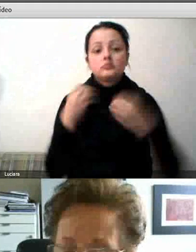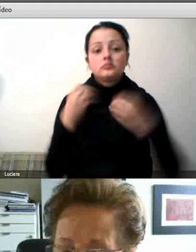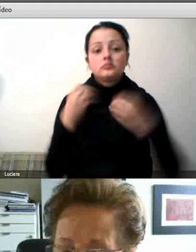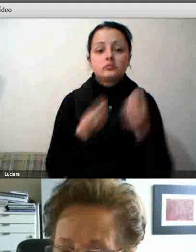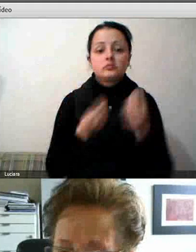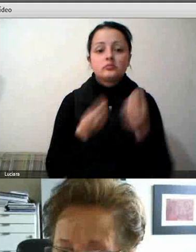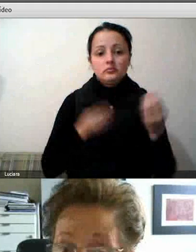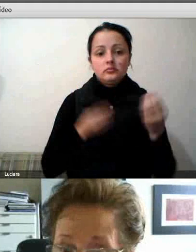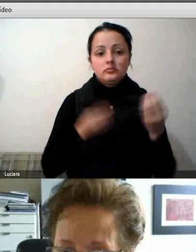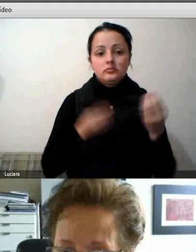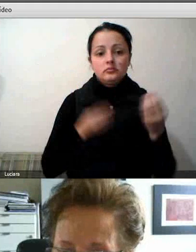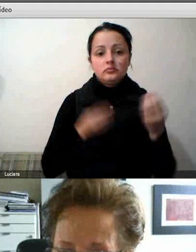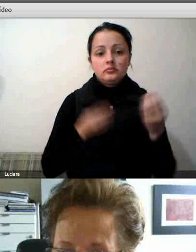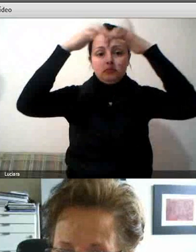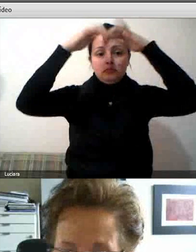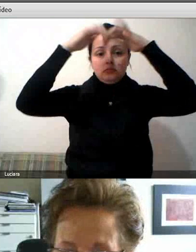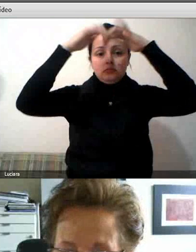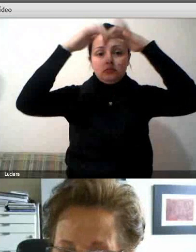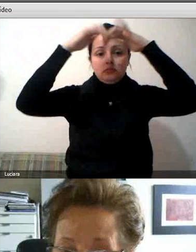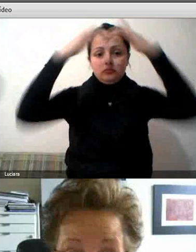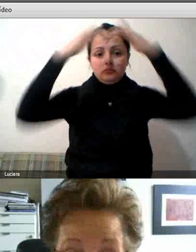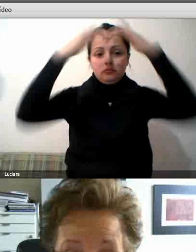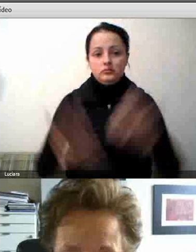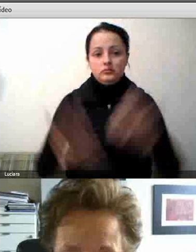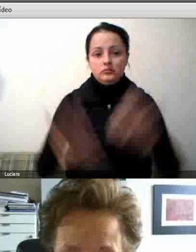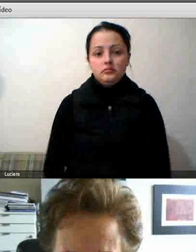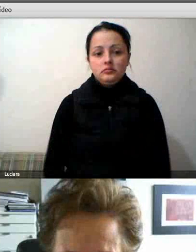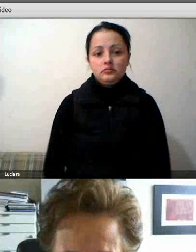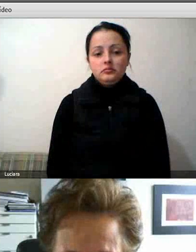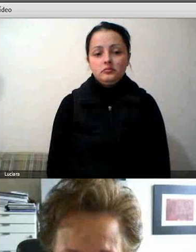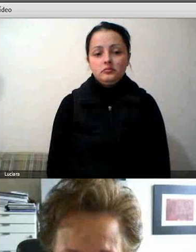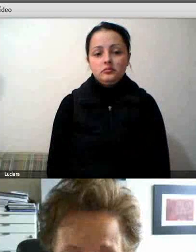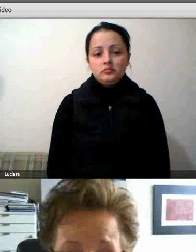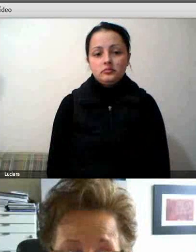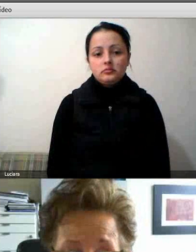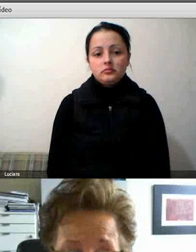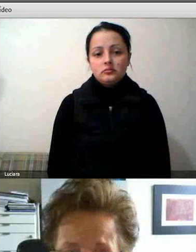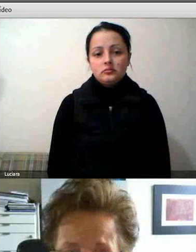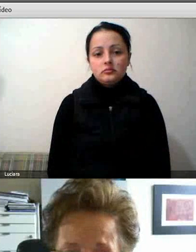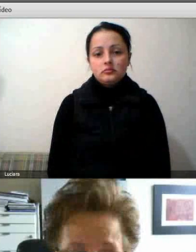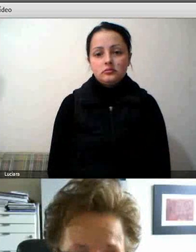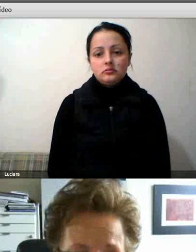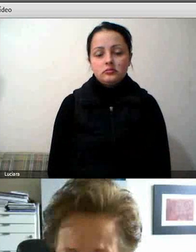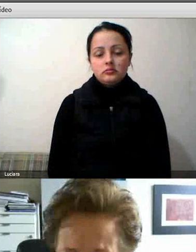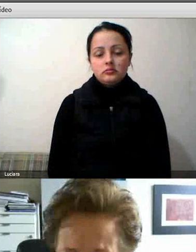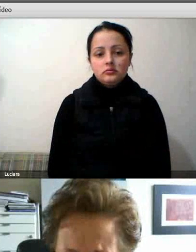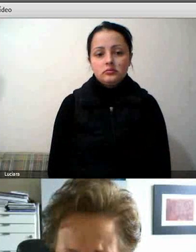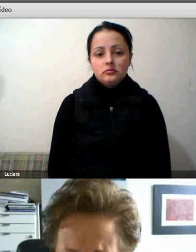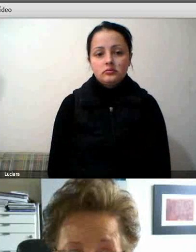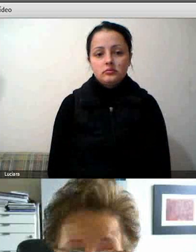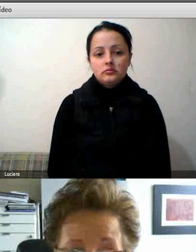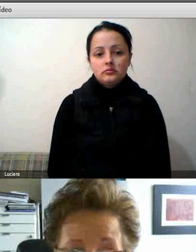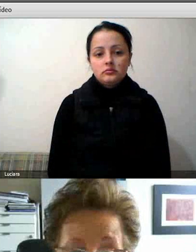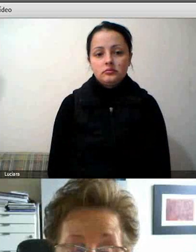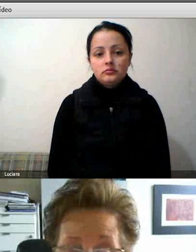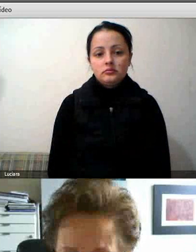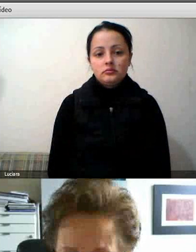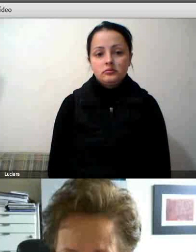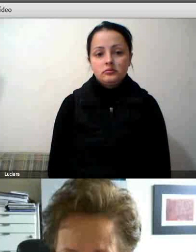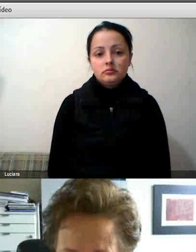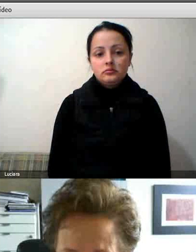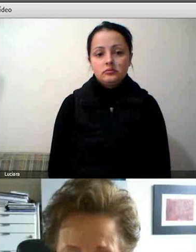olha, toca. E não sabemos como esses sentidos funcionam. Os sentidos são comandados, vejam só, pelo